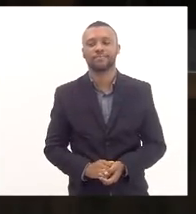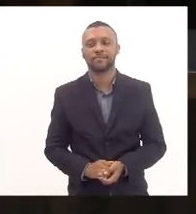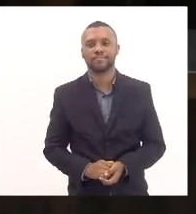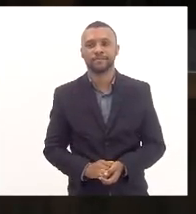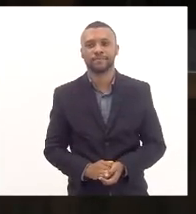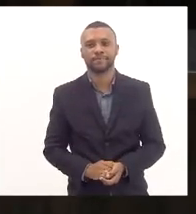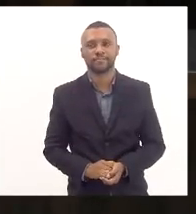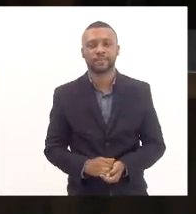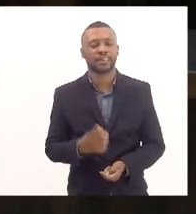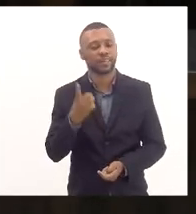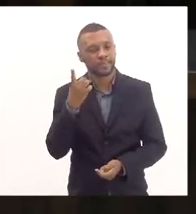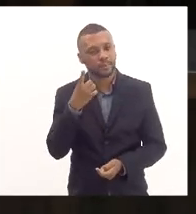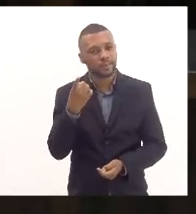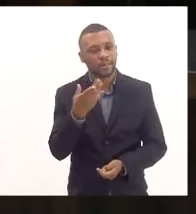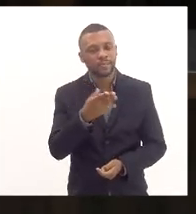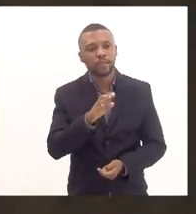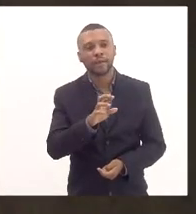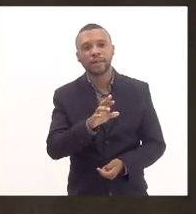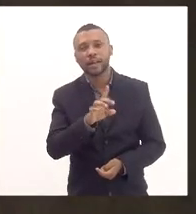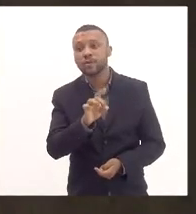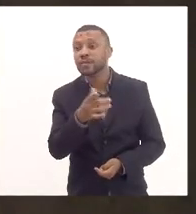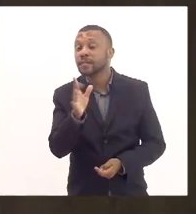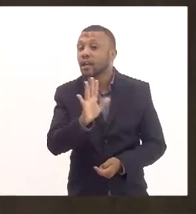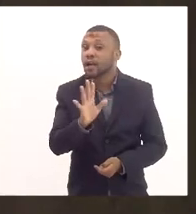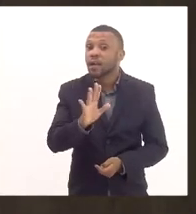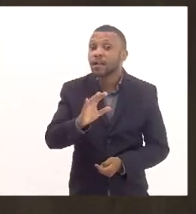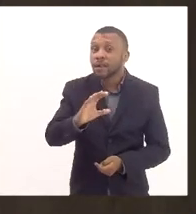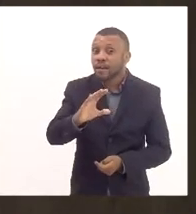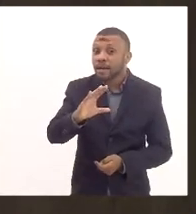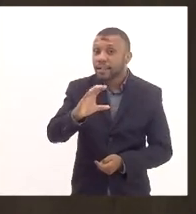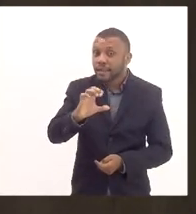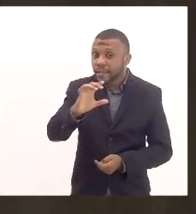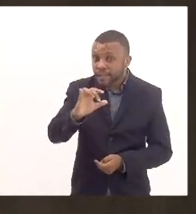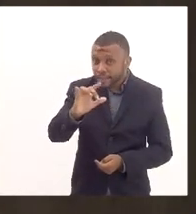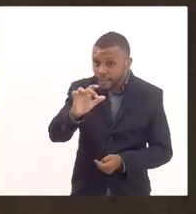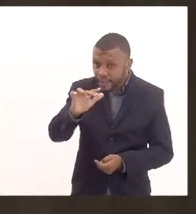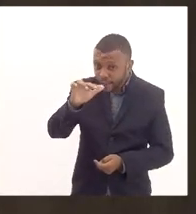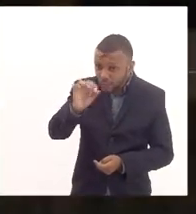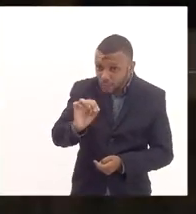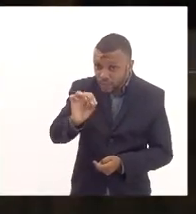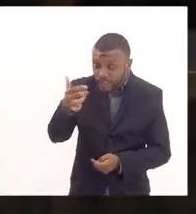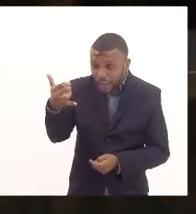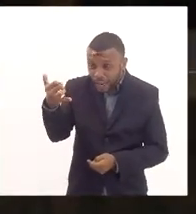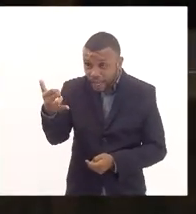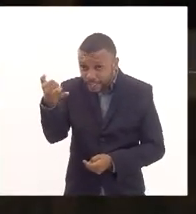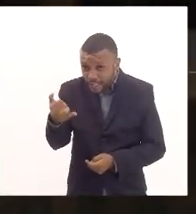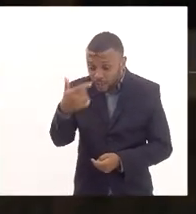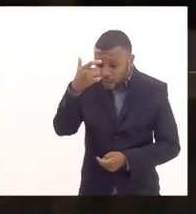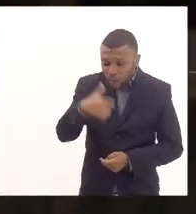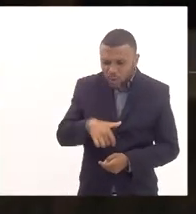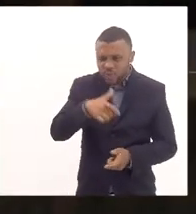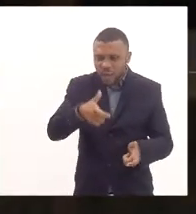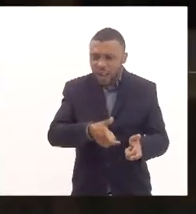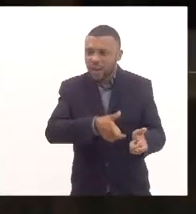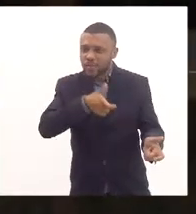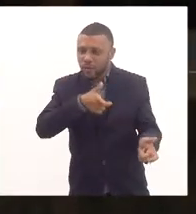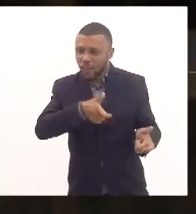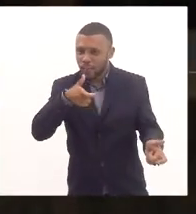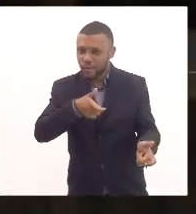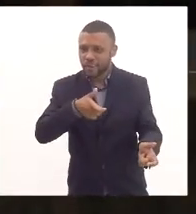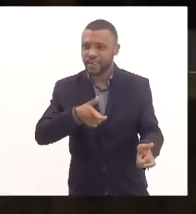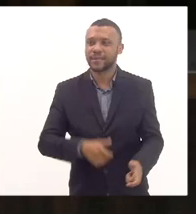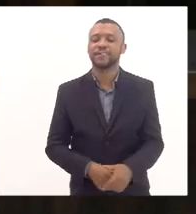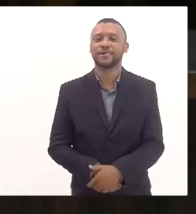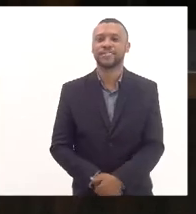deputado Gaara não Siciliano na caneta hibernar na escopeta e ela